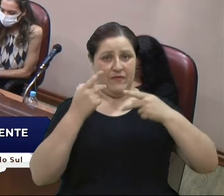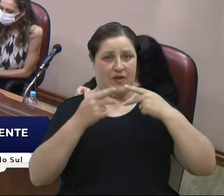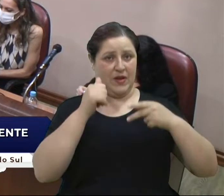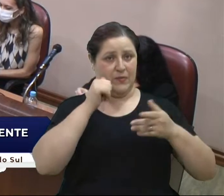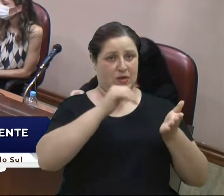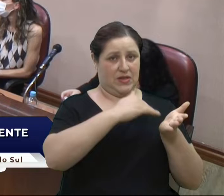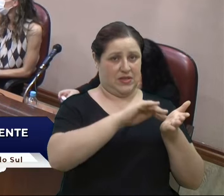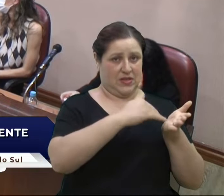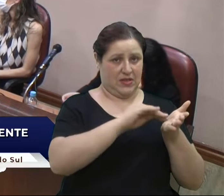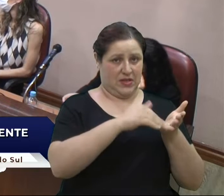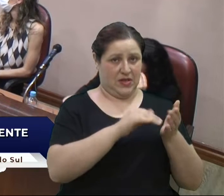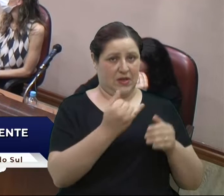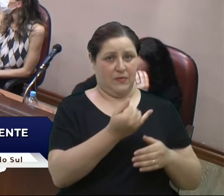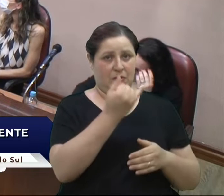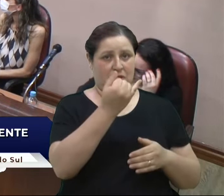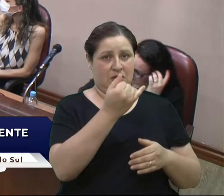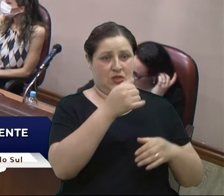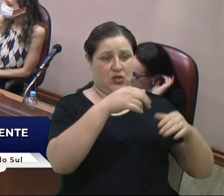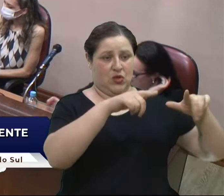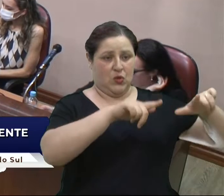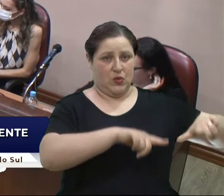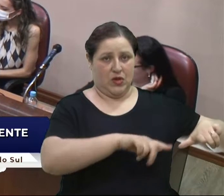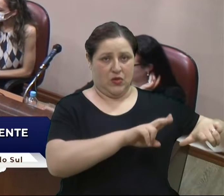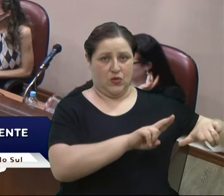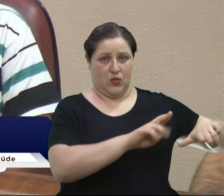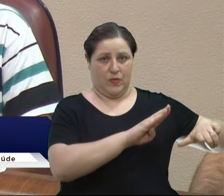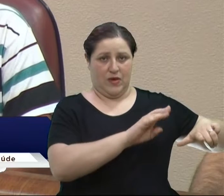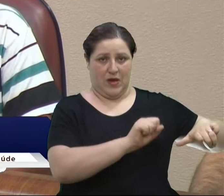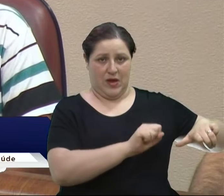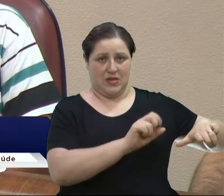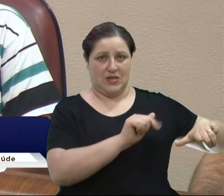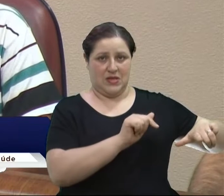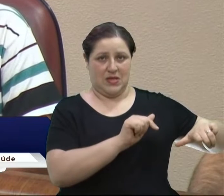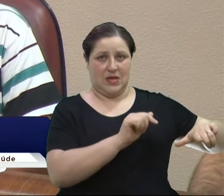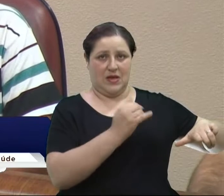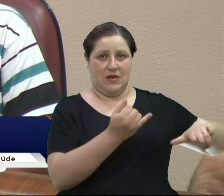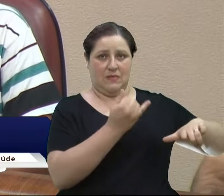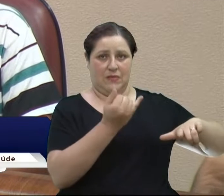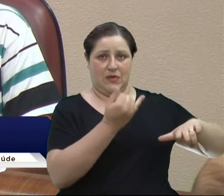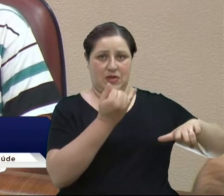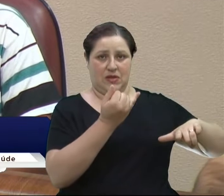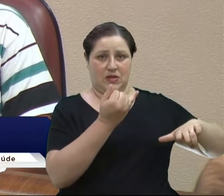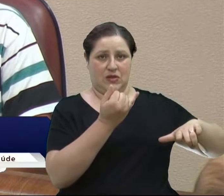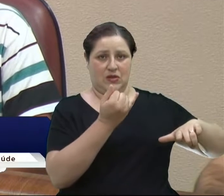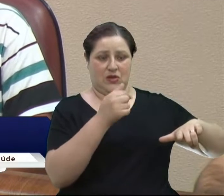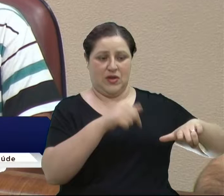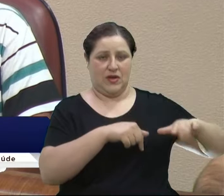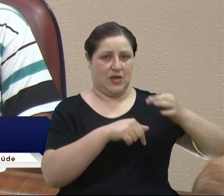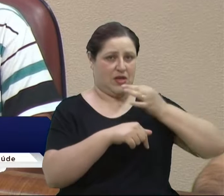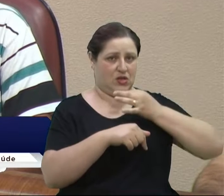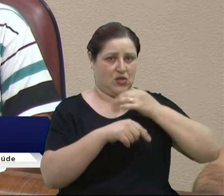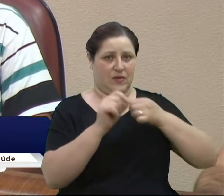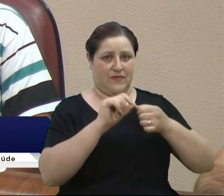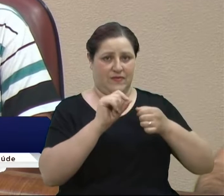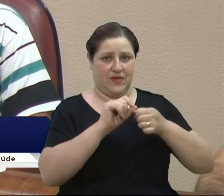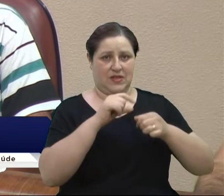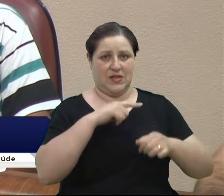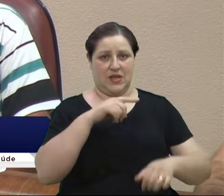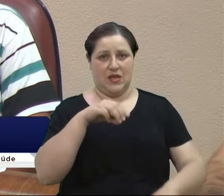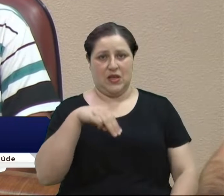acho que é importante nas UBSs, tá? Foi um ponto positivo que Caxias do Sul fez com os